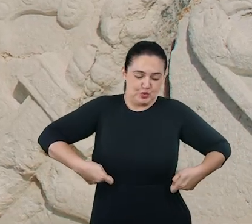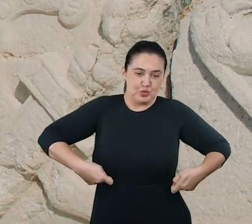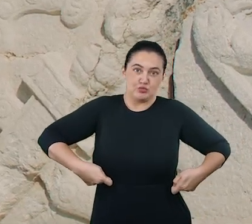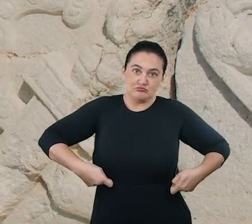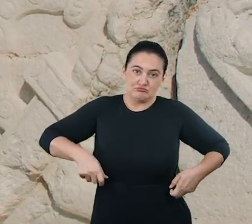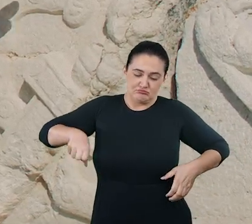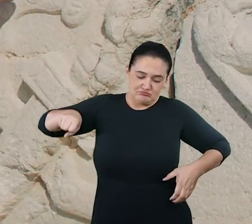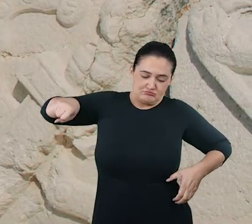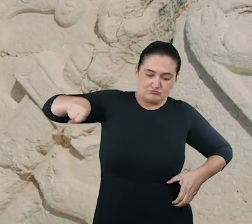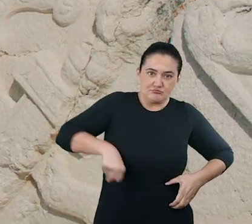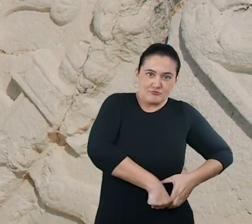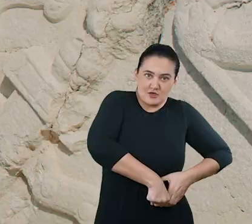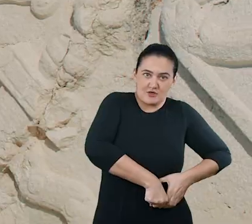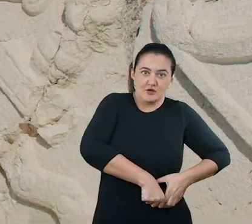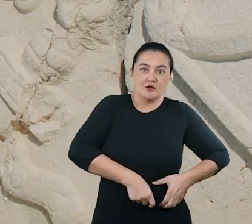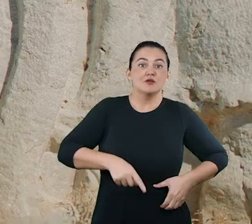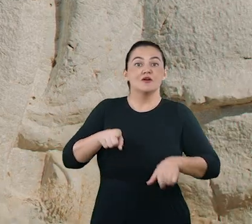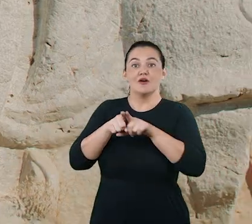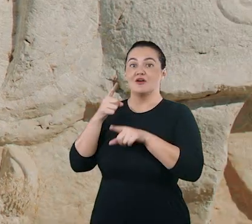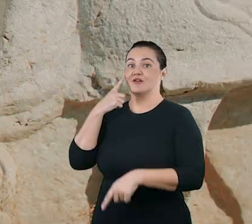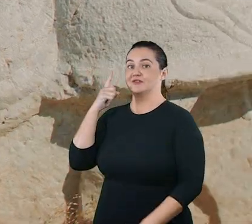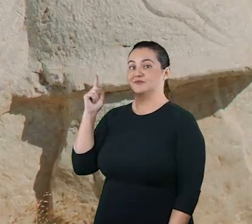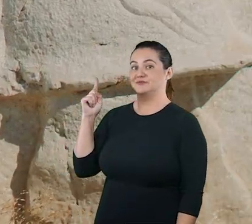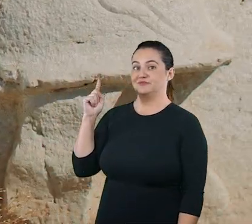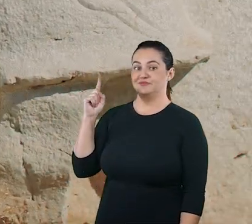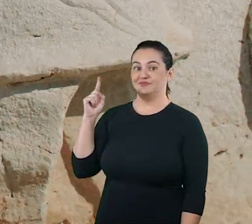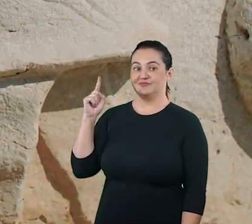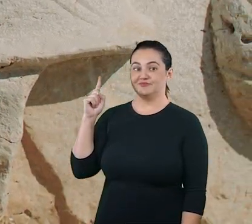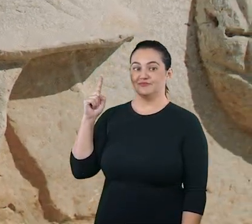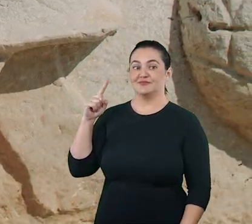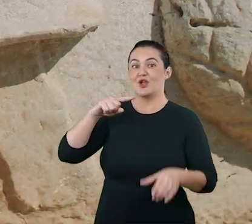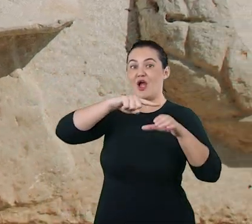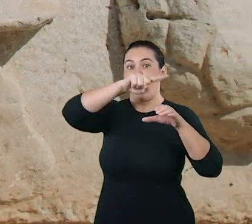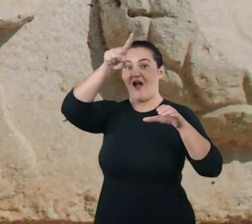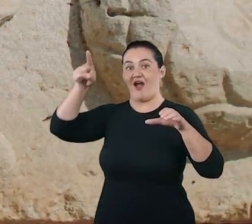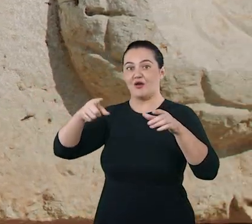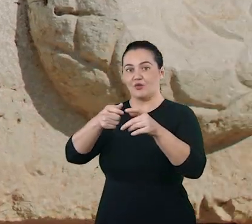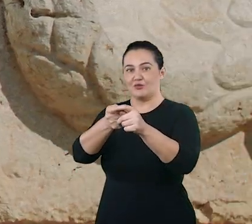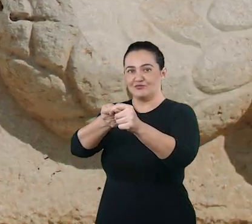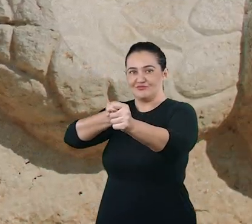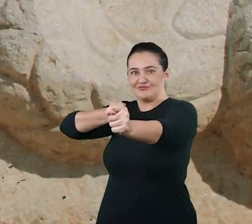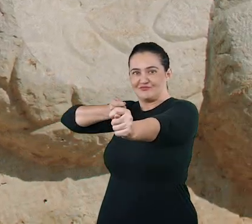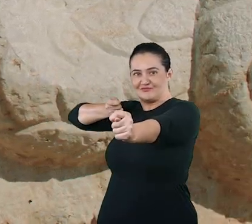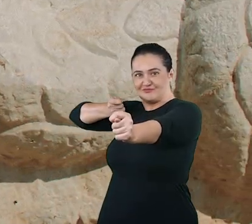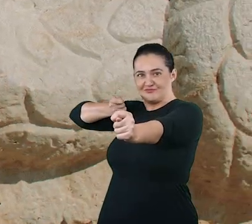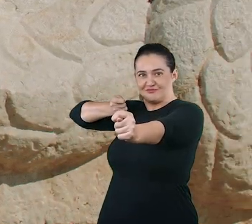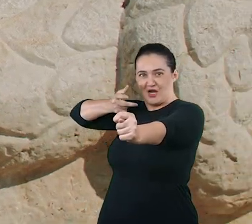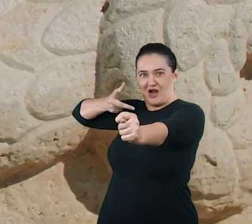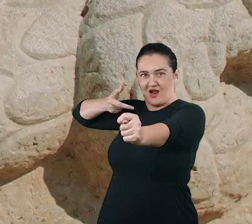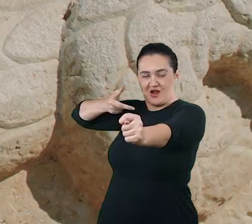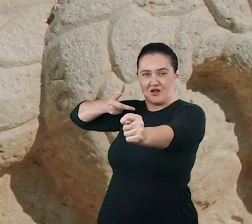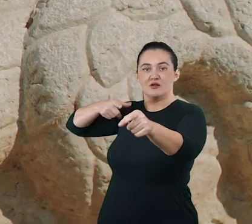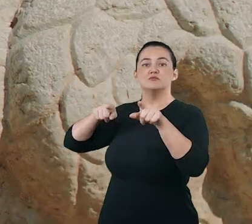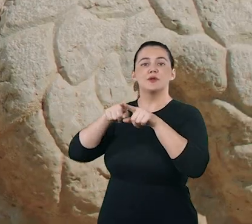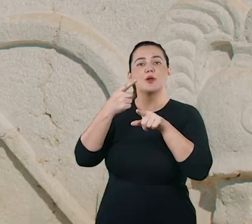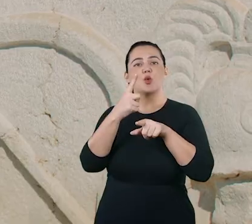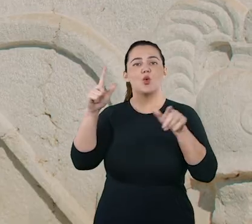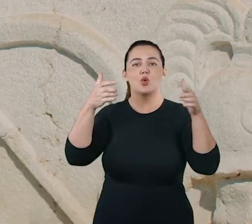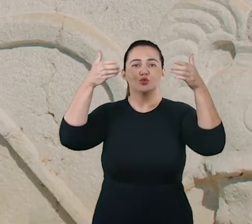cingindo a espada, até o cinturão foi feito. Um arco para as flechas, outro capacete e assim por